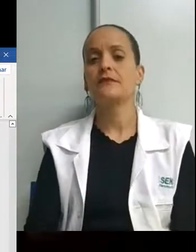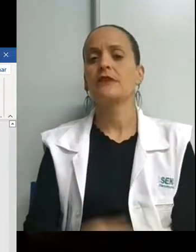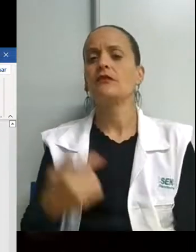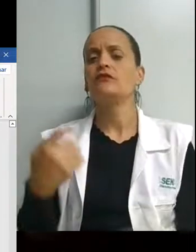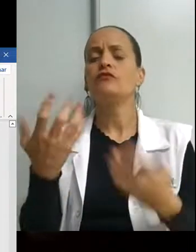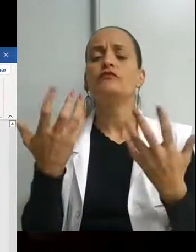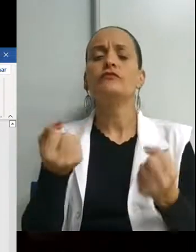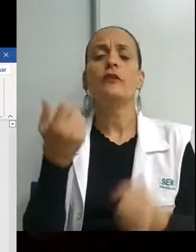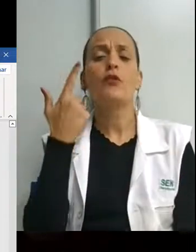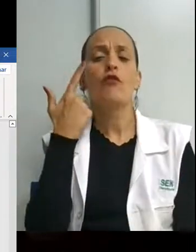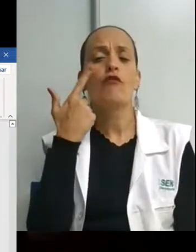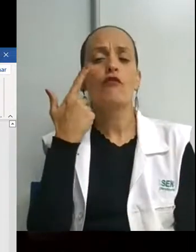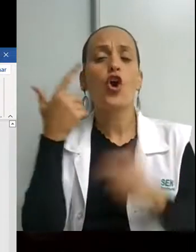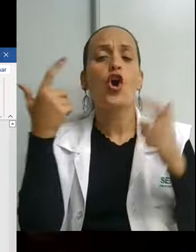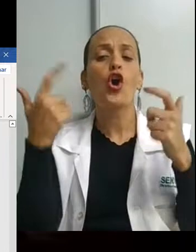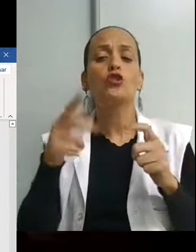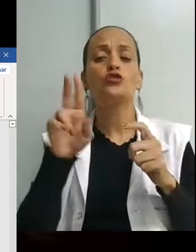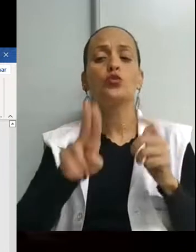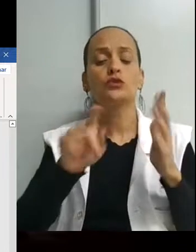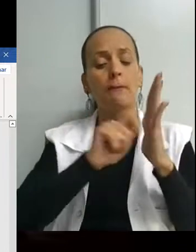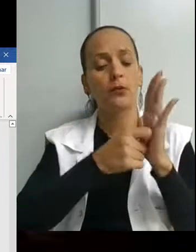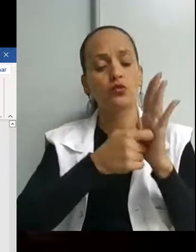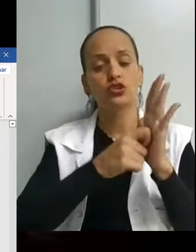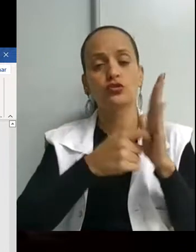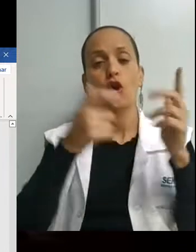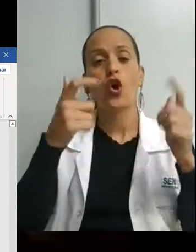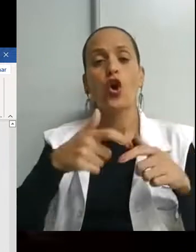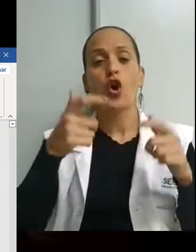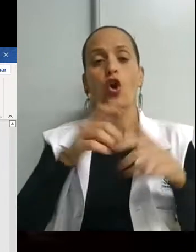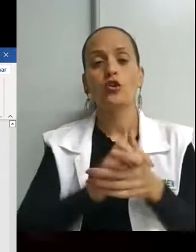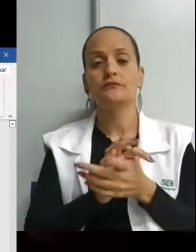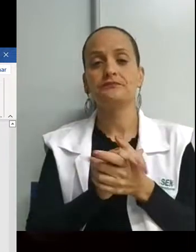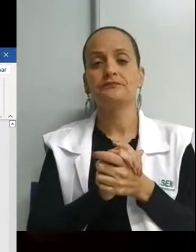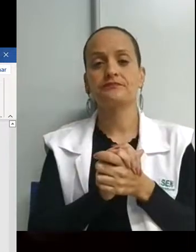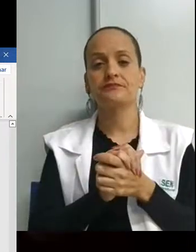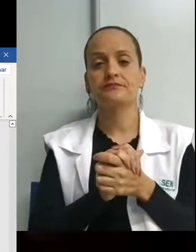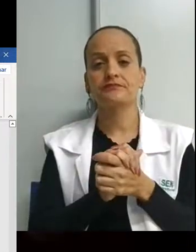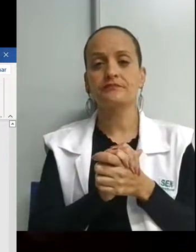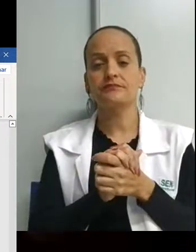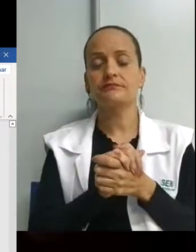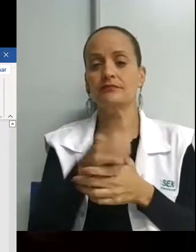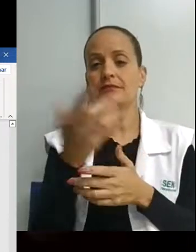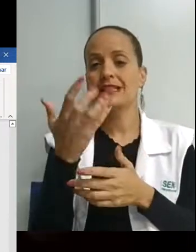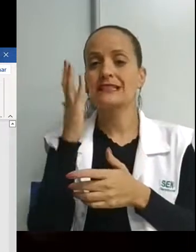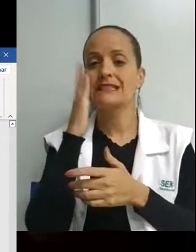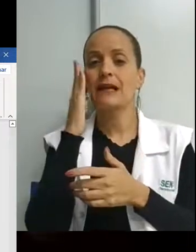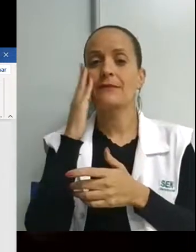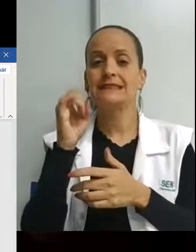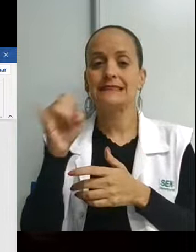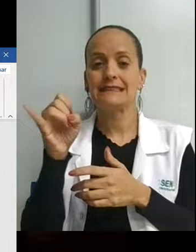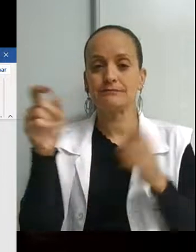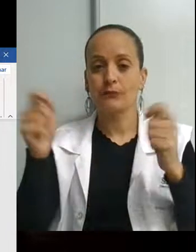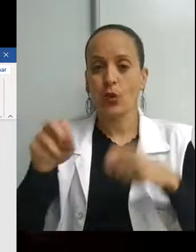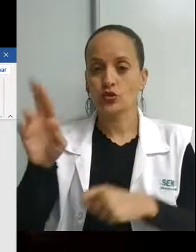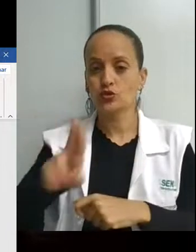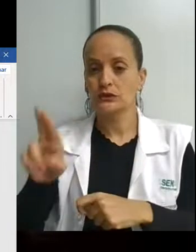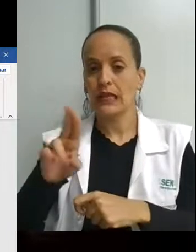multímetro ele precisa ser utilizado. Ó. Verificações de tensão na onde? Na entrada de energia da casa. Né?